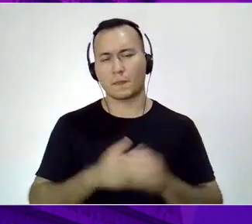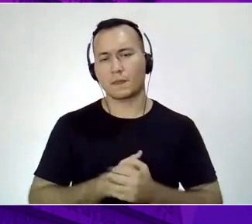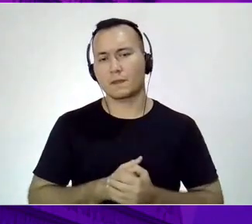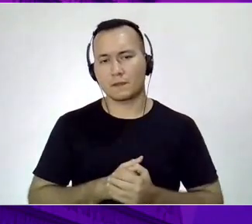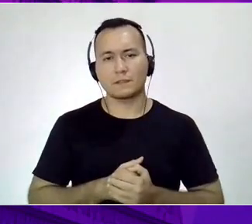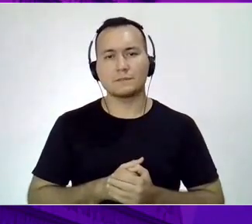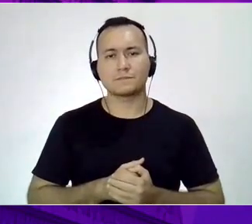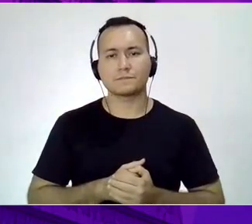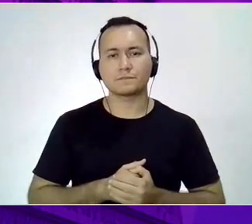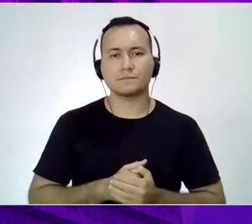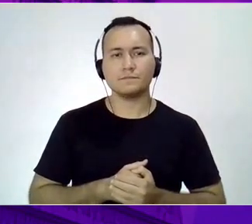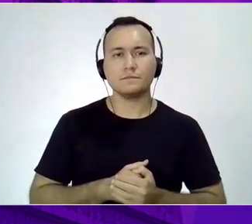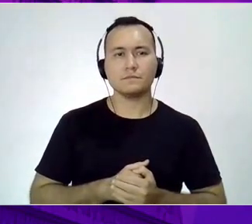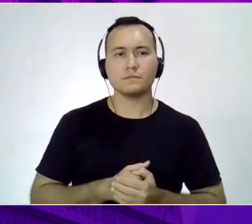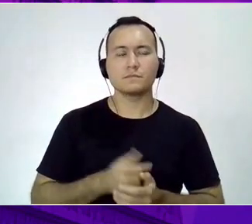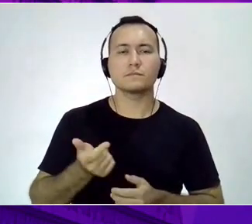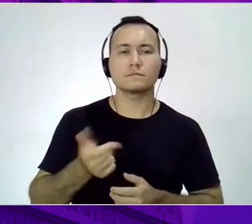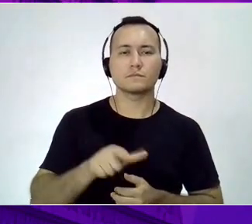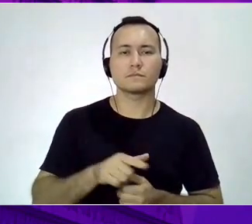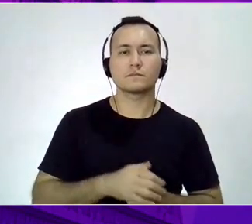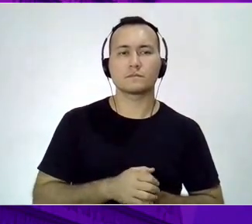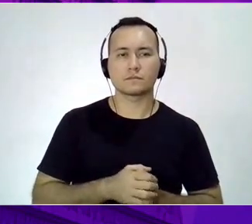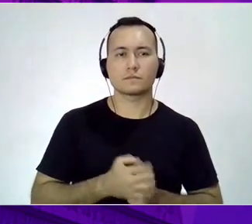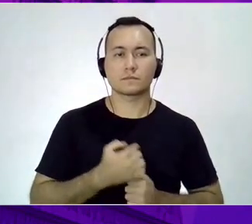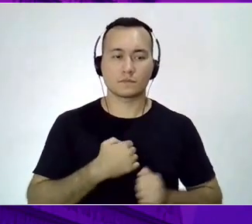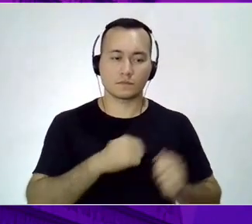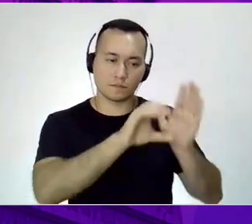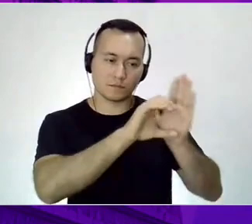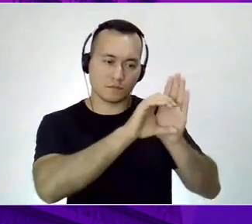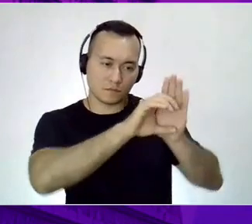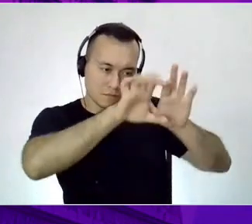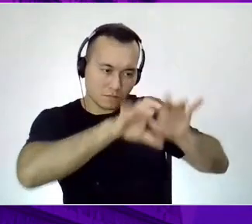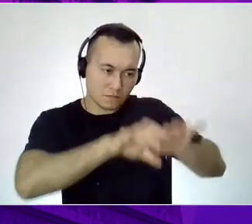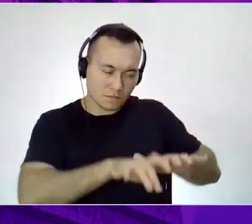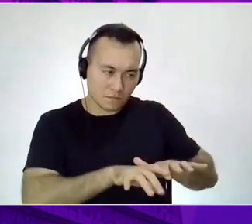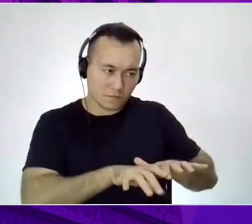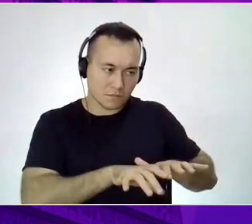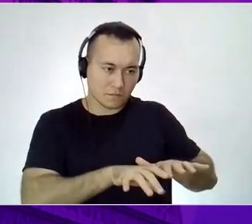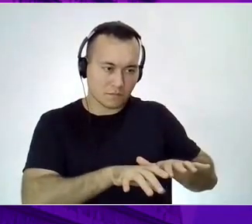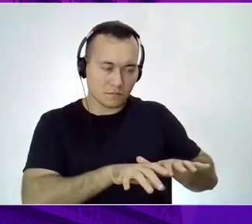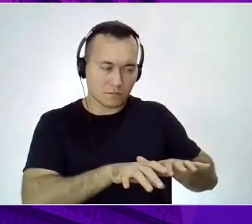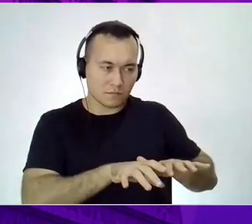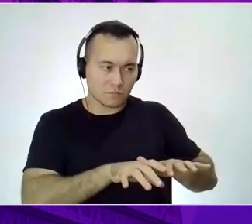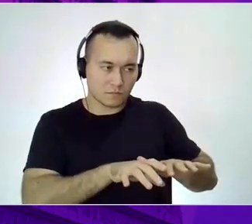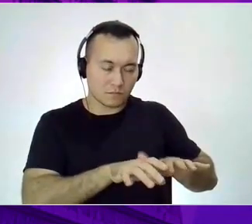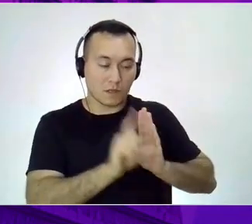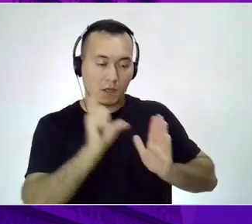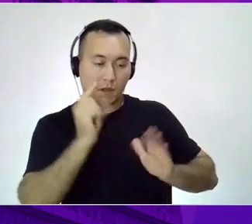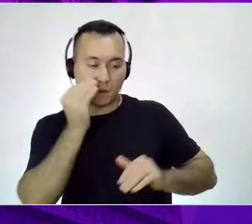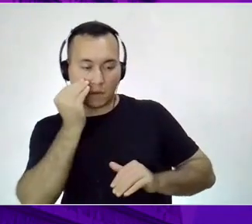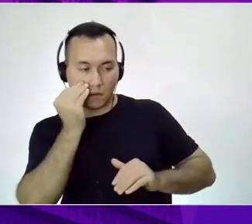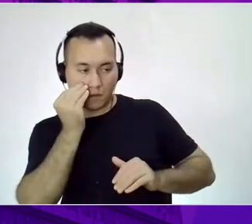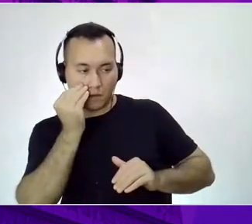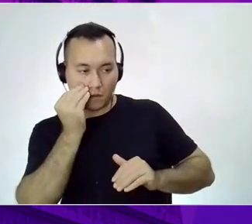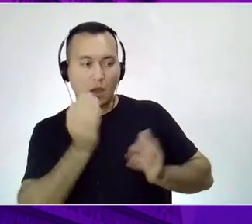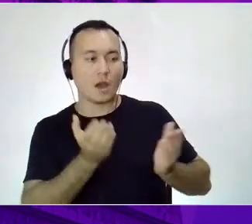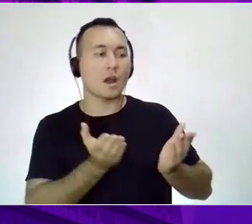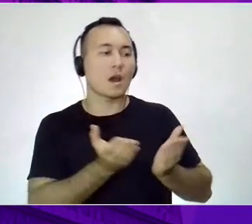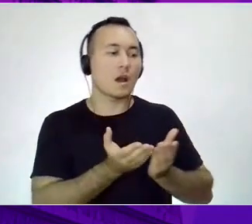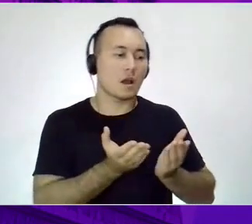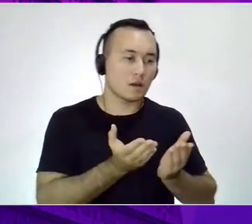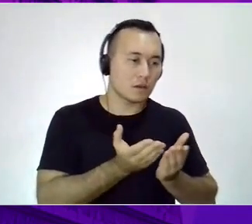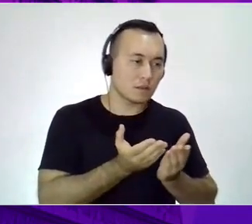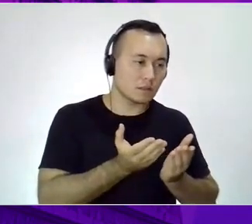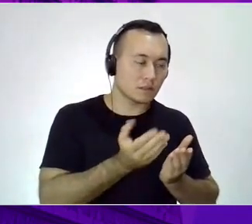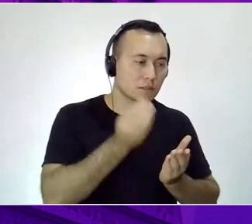teste a relação metamórfica para validar se isso continua acontecendo. É uma maneira de reduzir esse